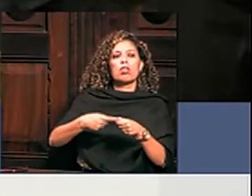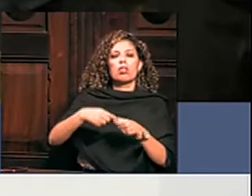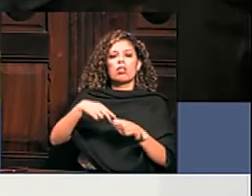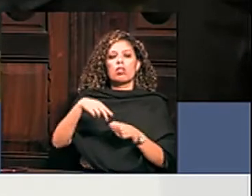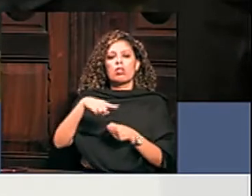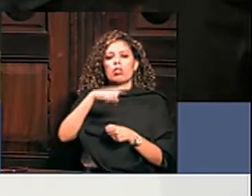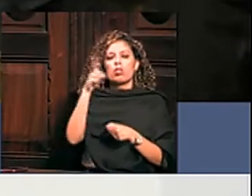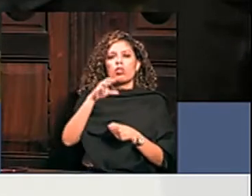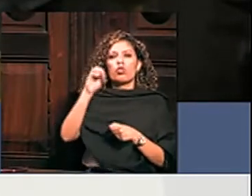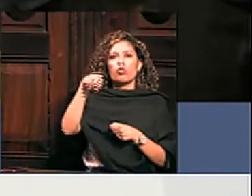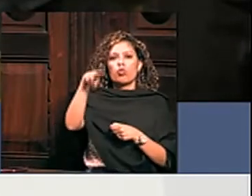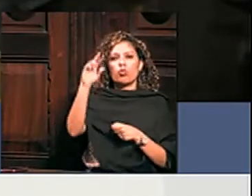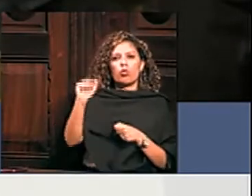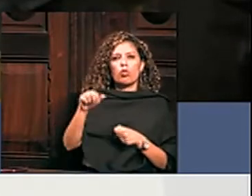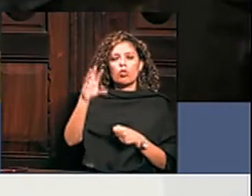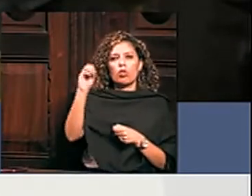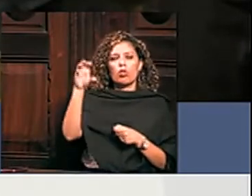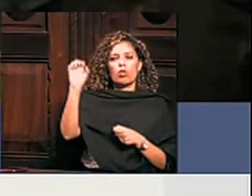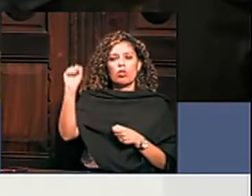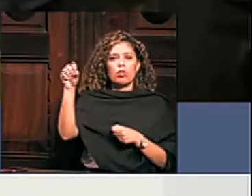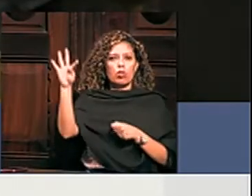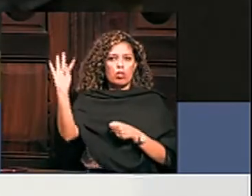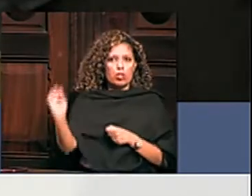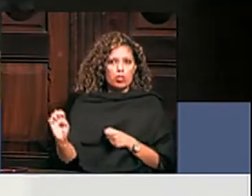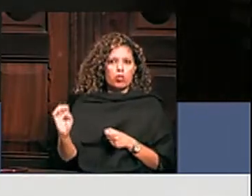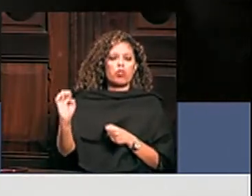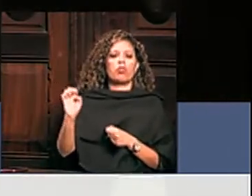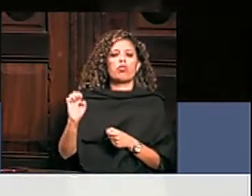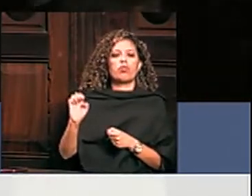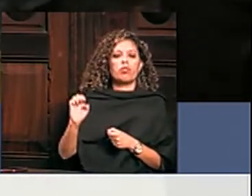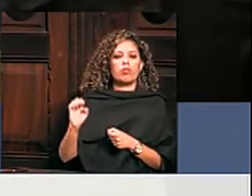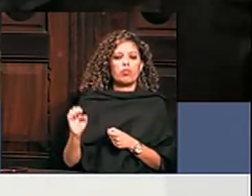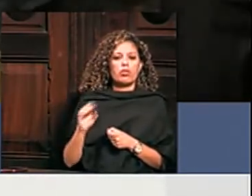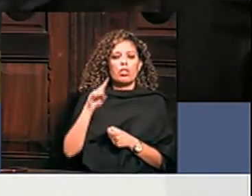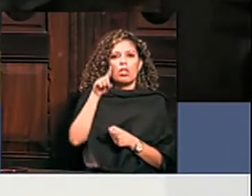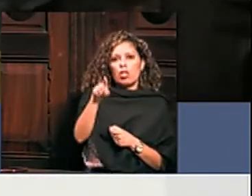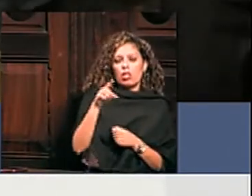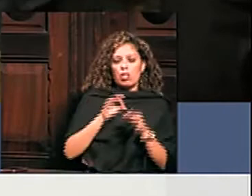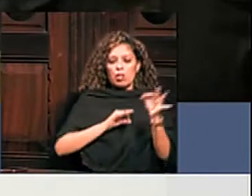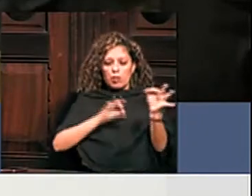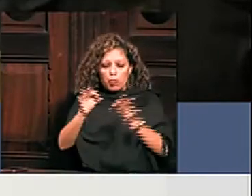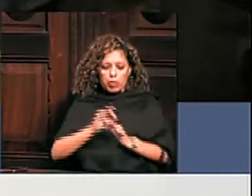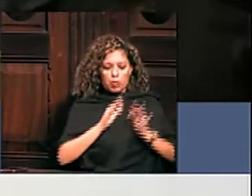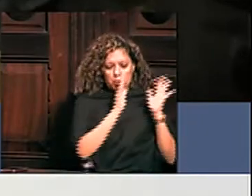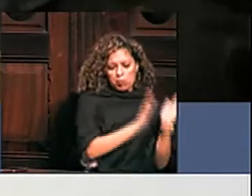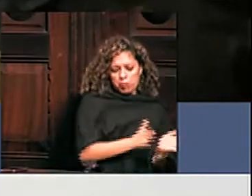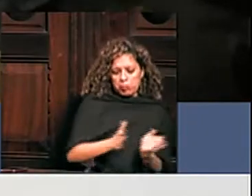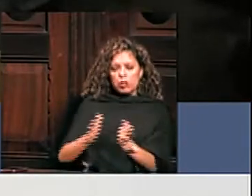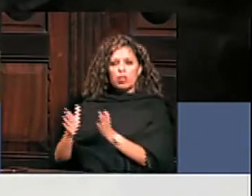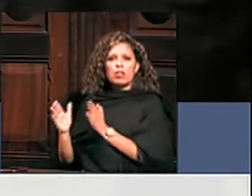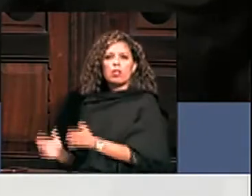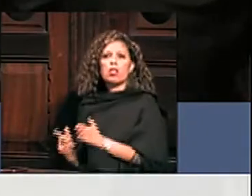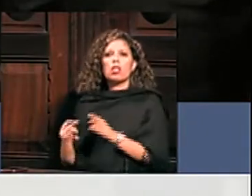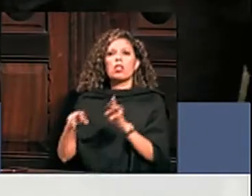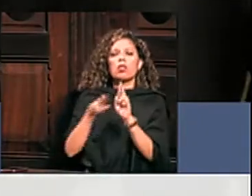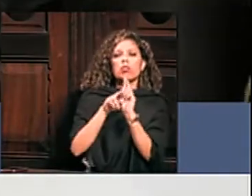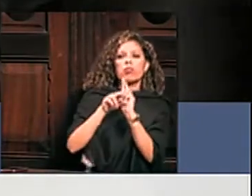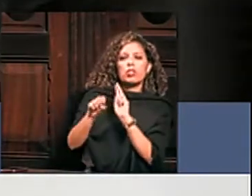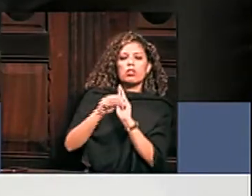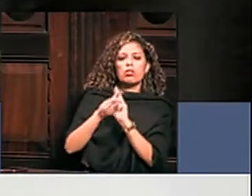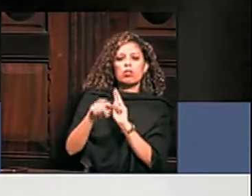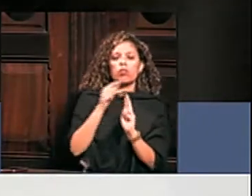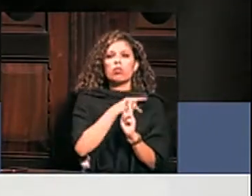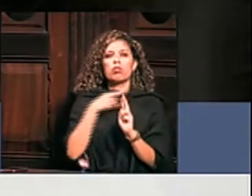Superior a capacidade de estabelecer os critérios para a carreira dos seus servidores, dos seus docentes. Não